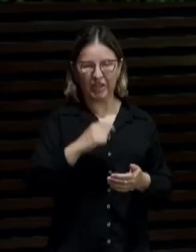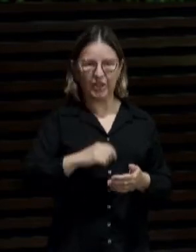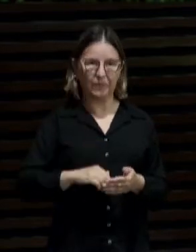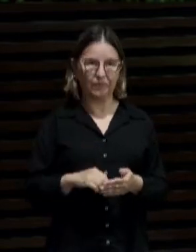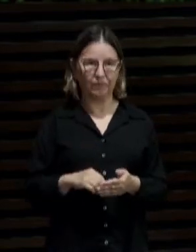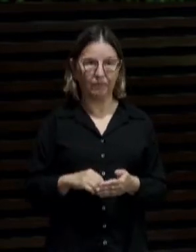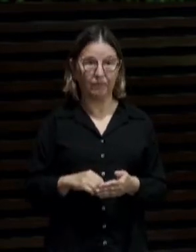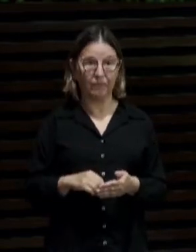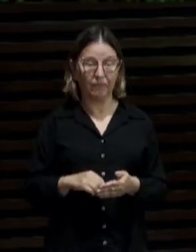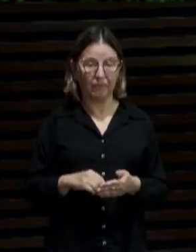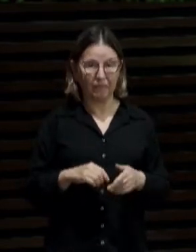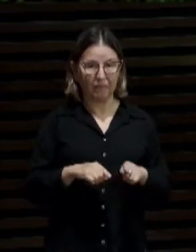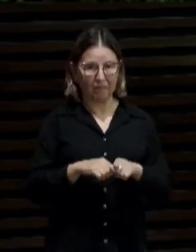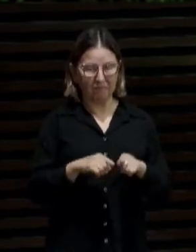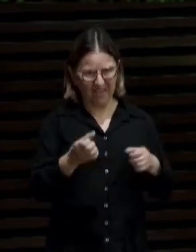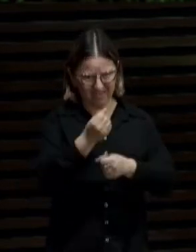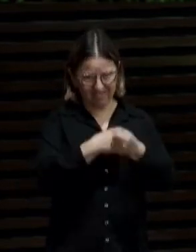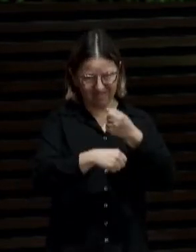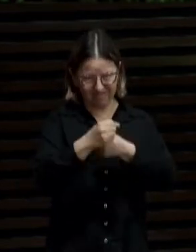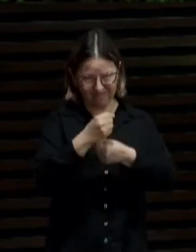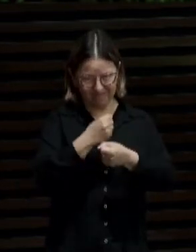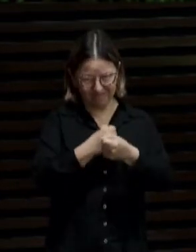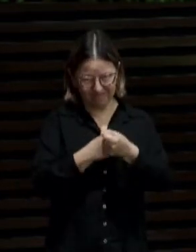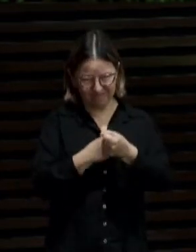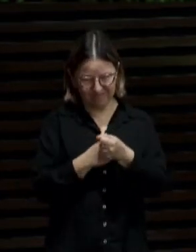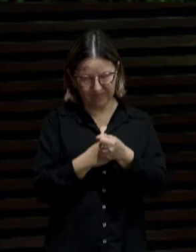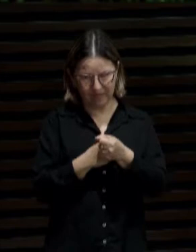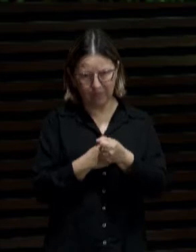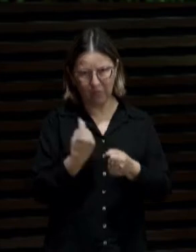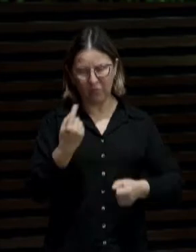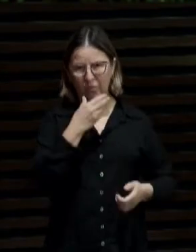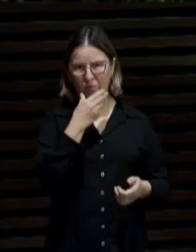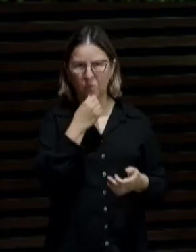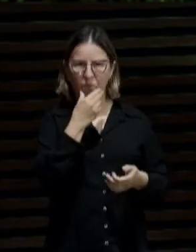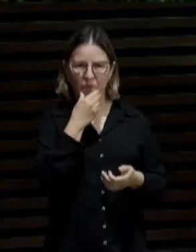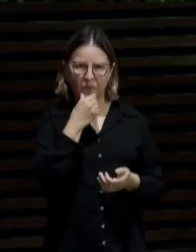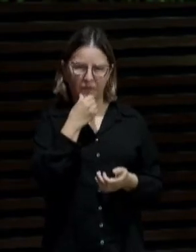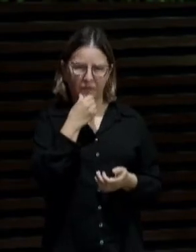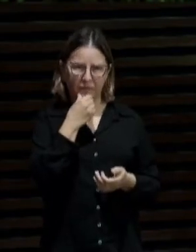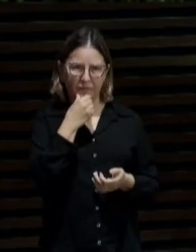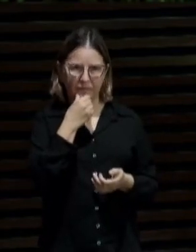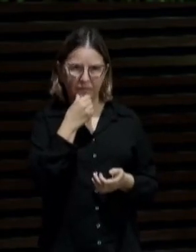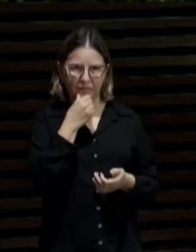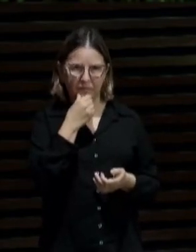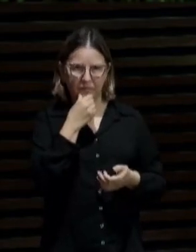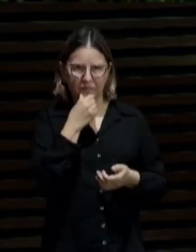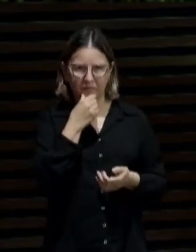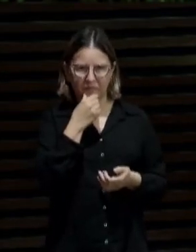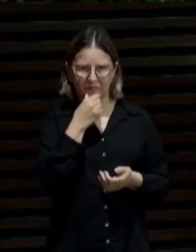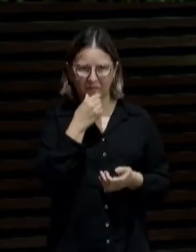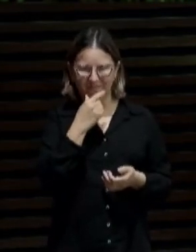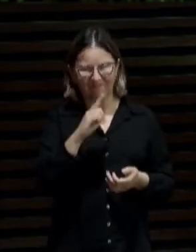pouco mais de 500 anos atrás, um homem que não conseguia ter paz consigo